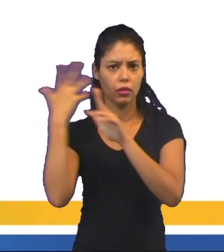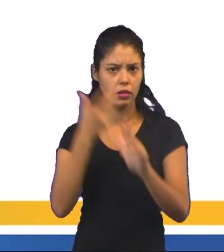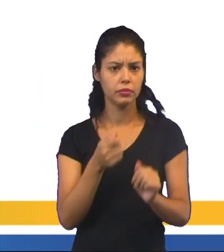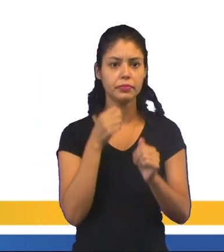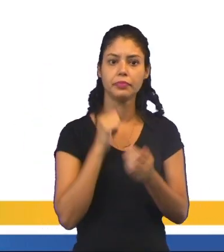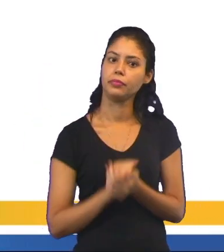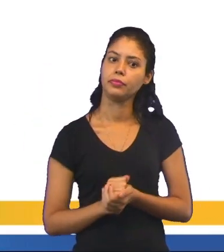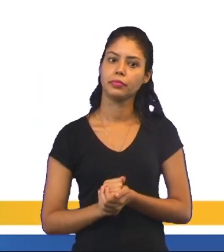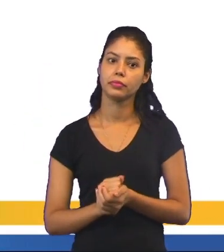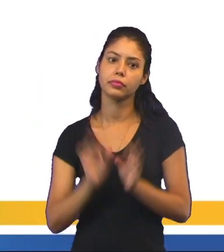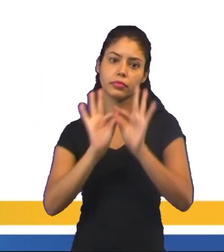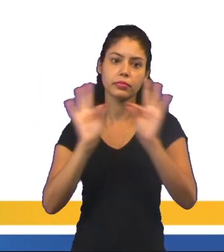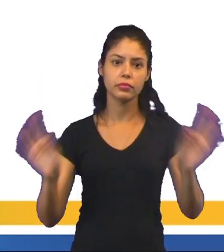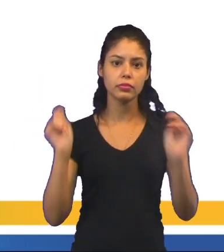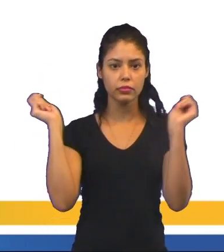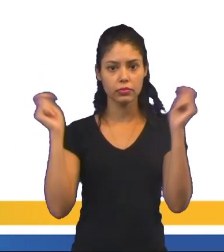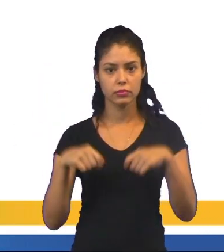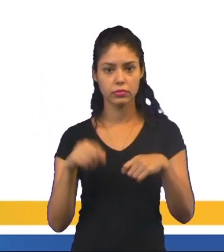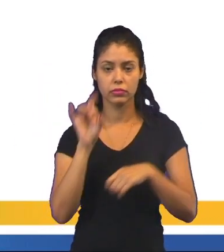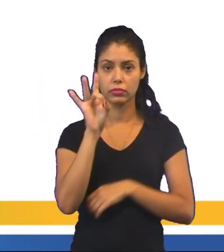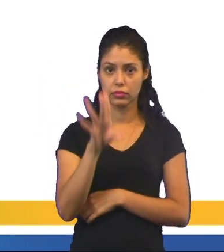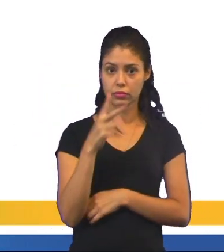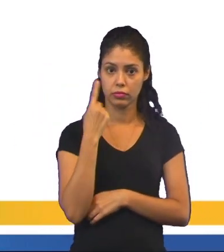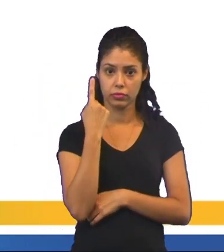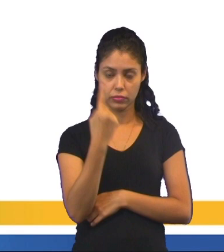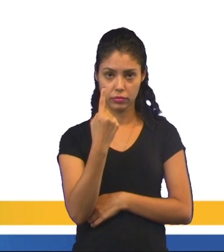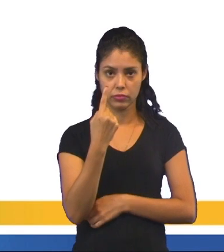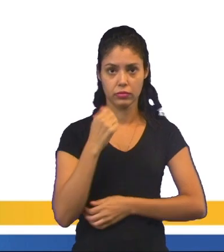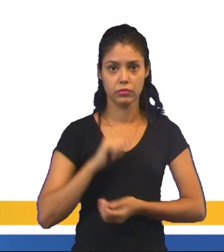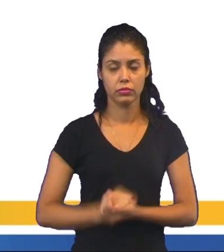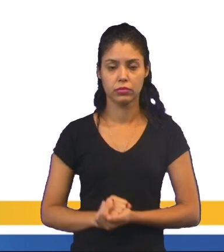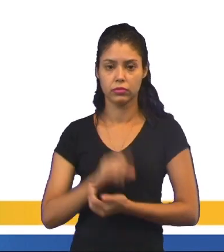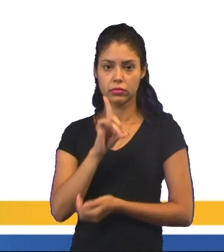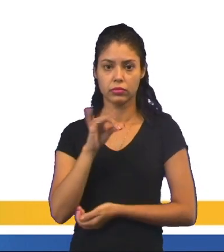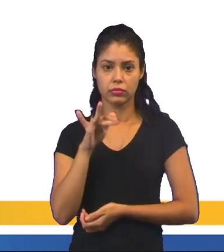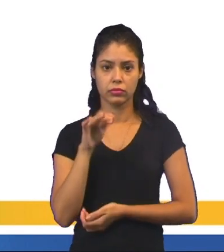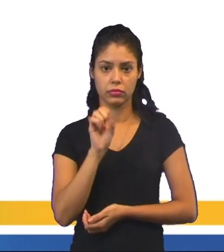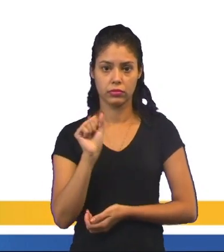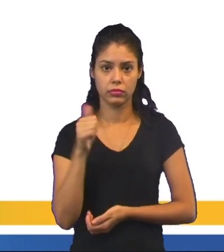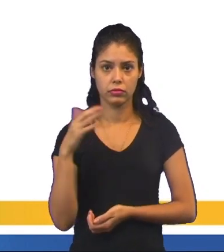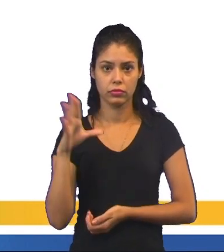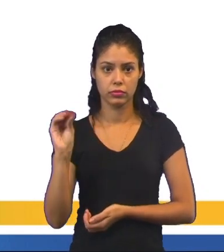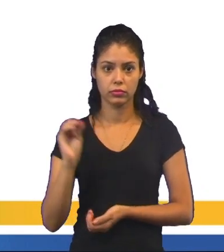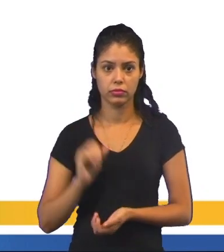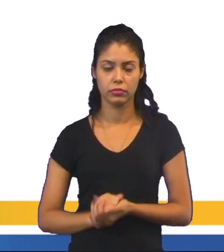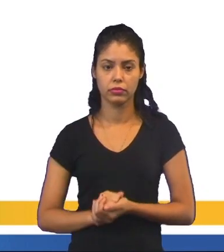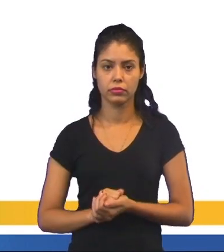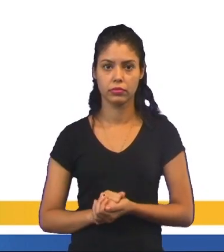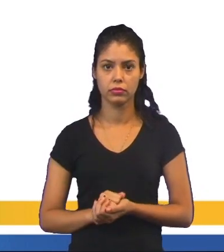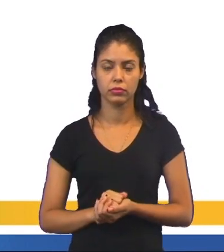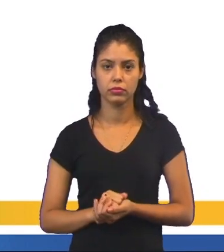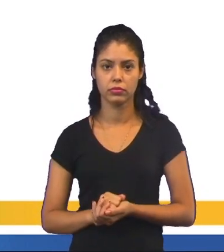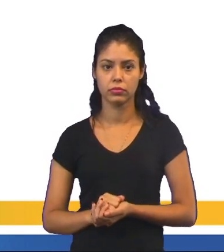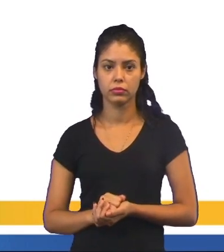uma recapitulada Sinhá e as retas possuem somente uma dimensão tá